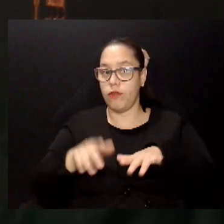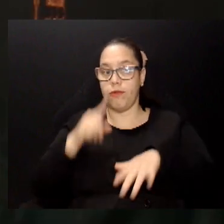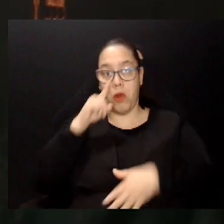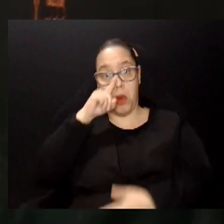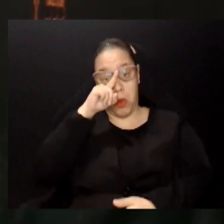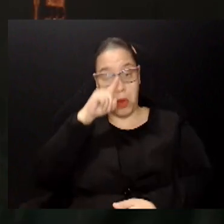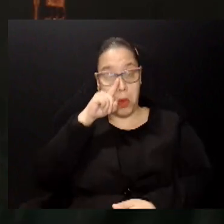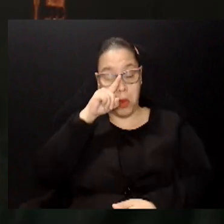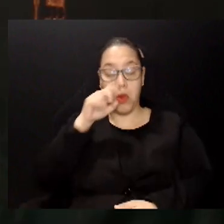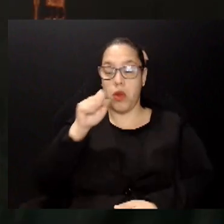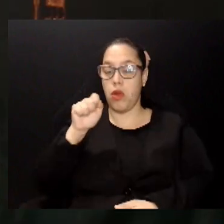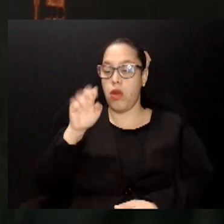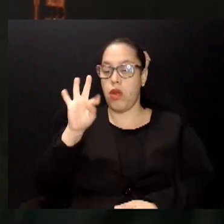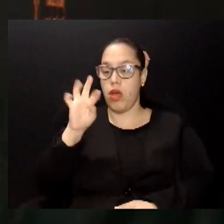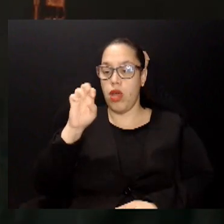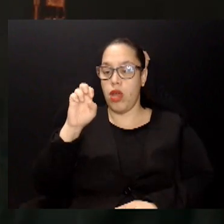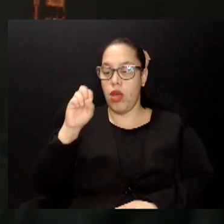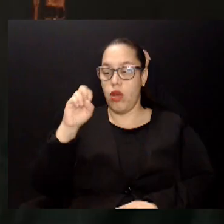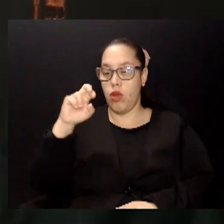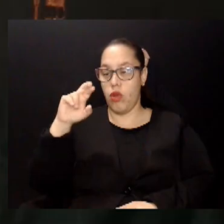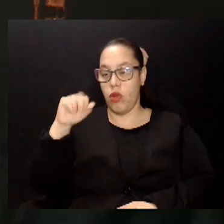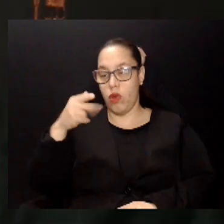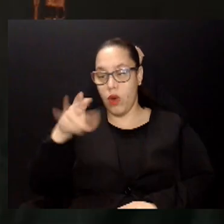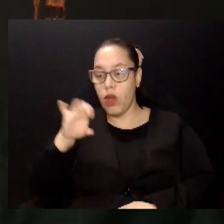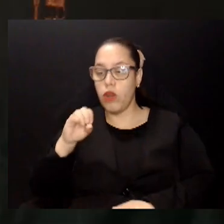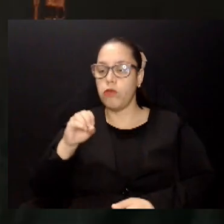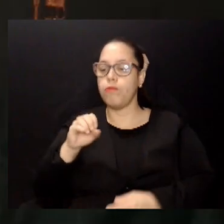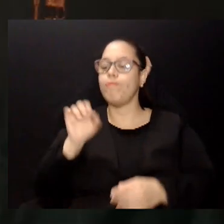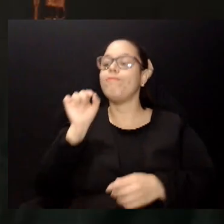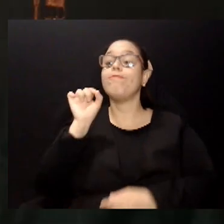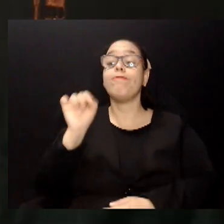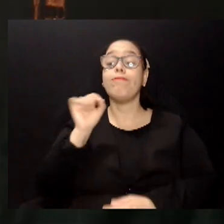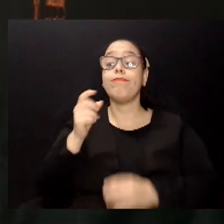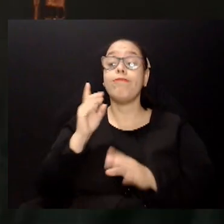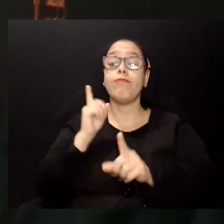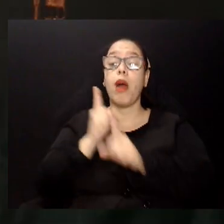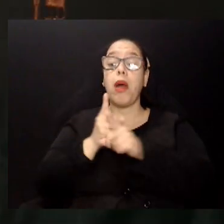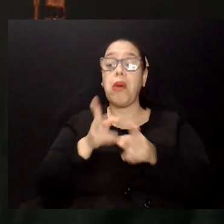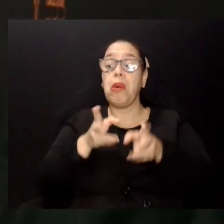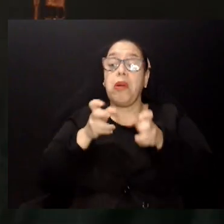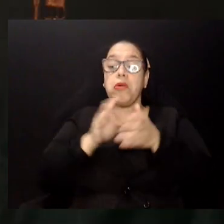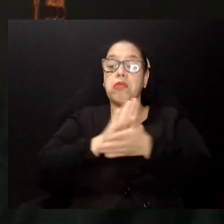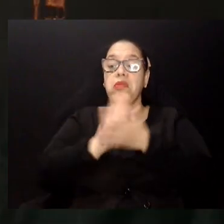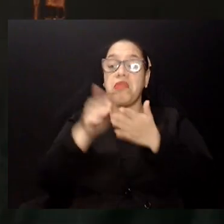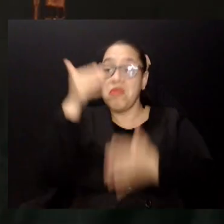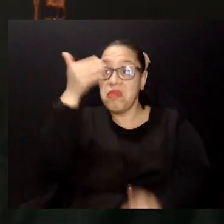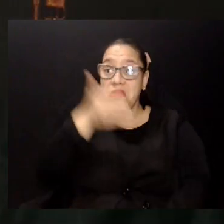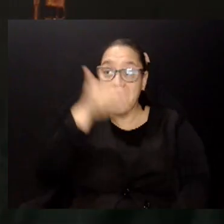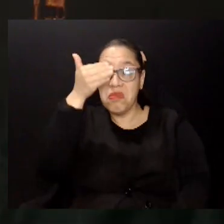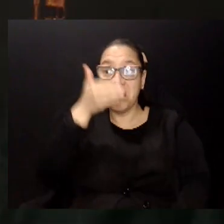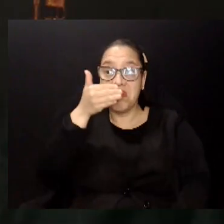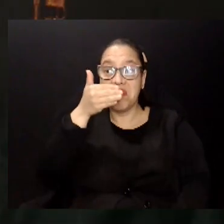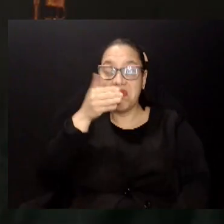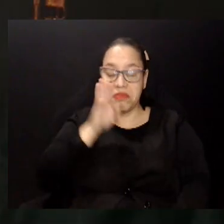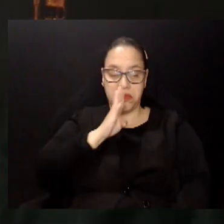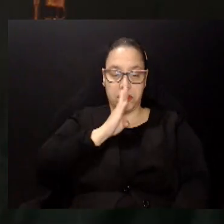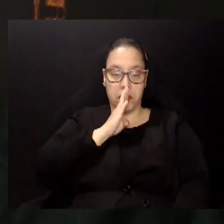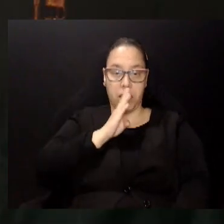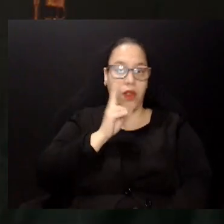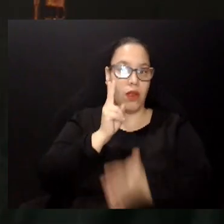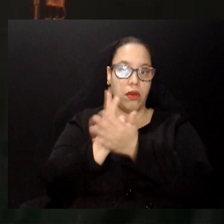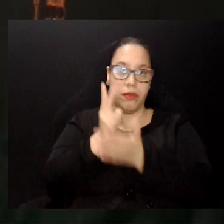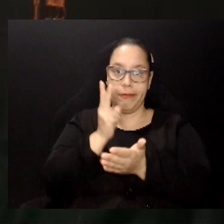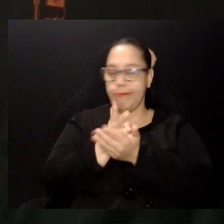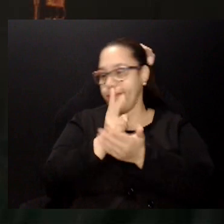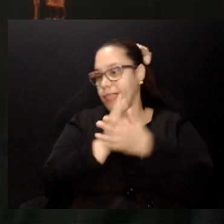seja justamente o fato dela parecer invisível. Porque quem se anula geralmente continua funcionando, trabalhando,